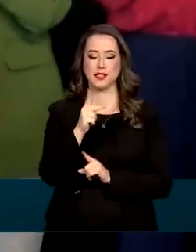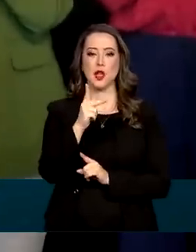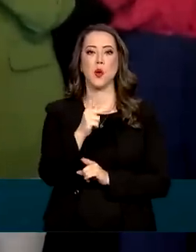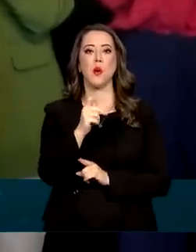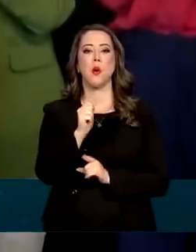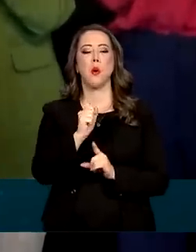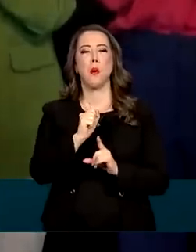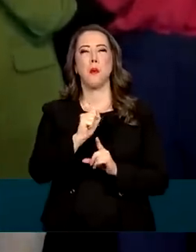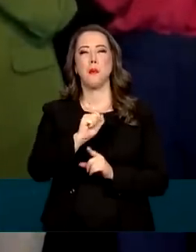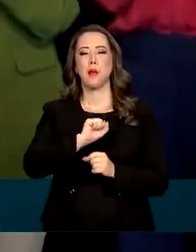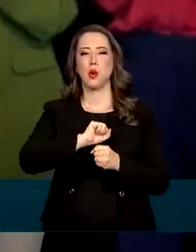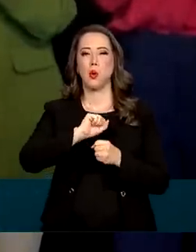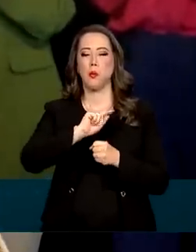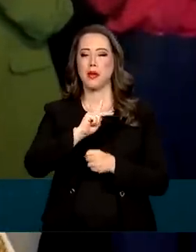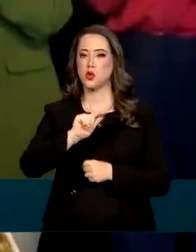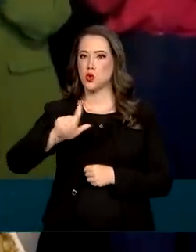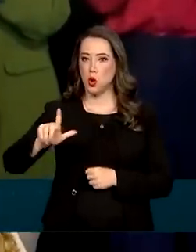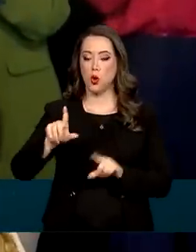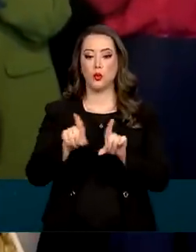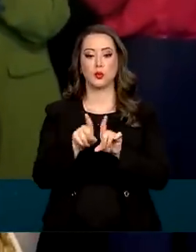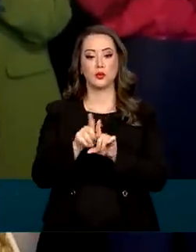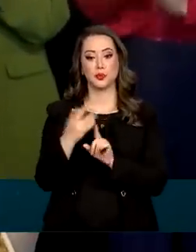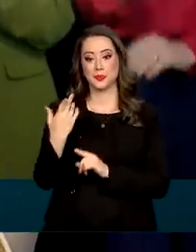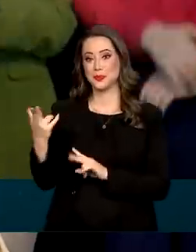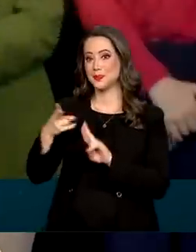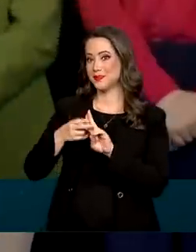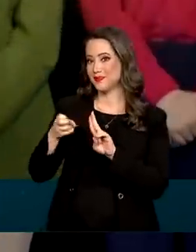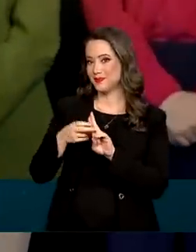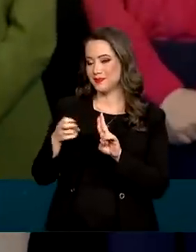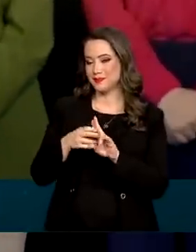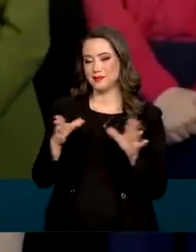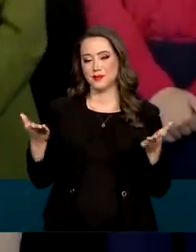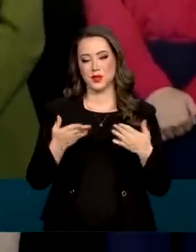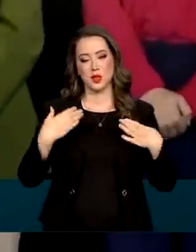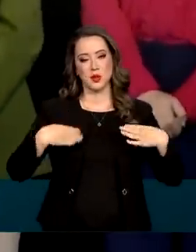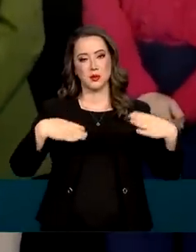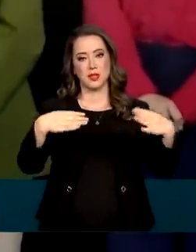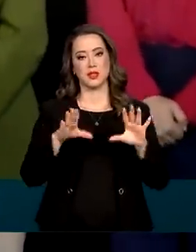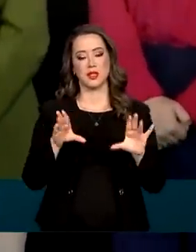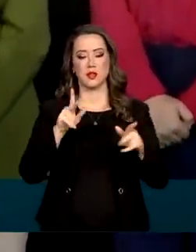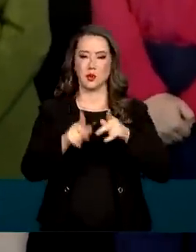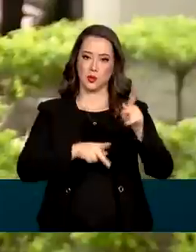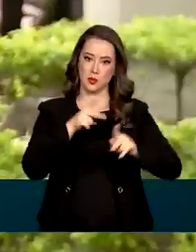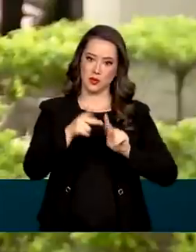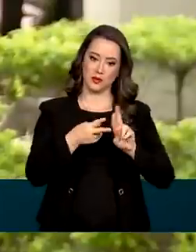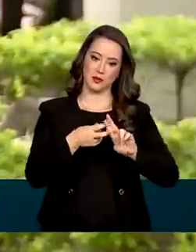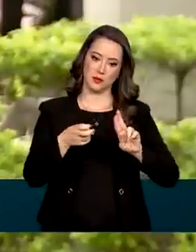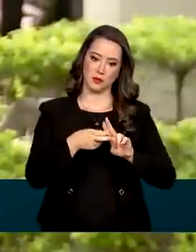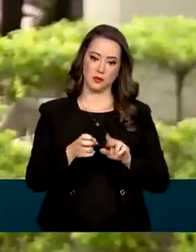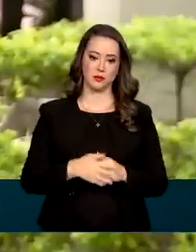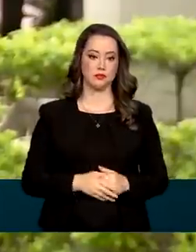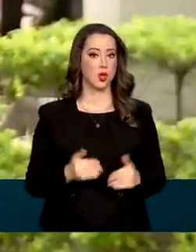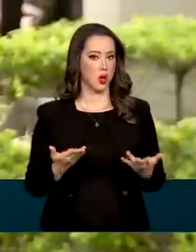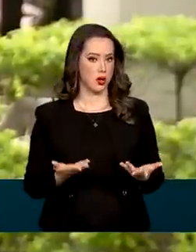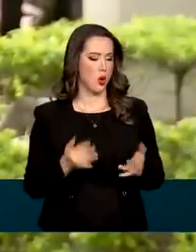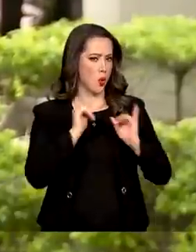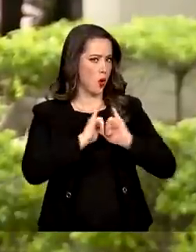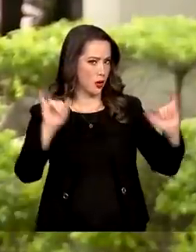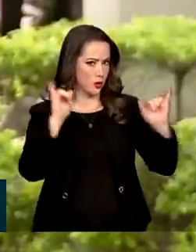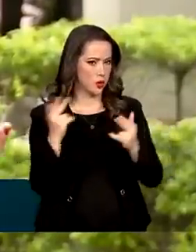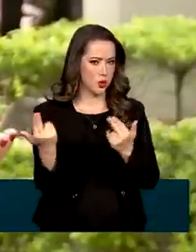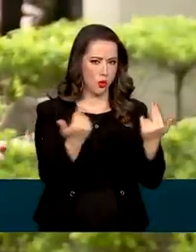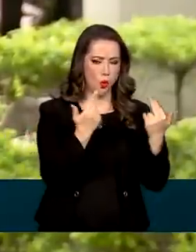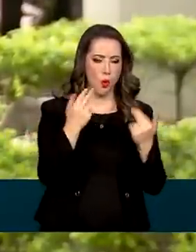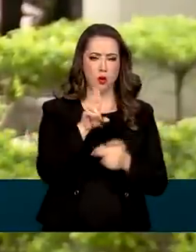Sônia Guajajara da terra indígena Araribóia vai para o ministério dos povos indígenas com um anúncio de nomes como